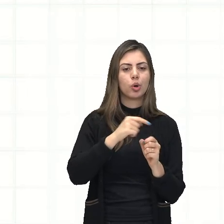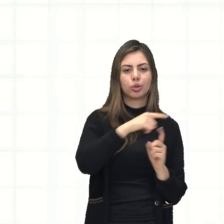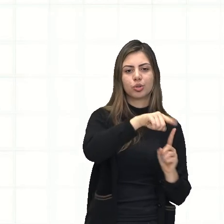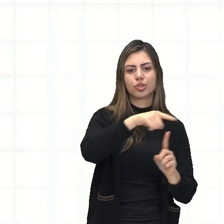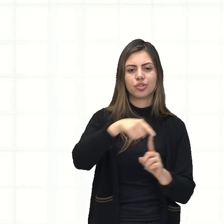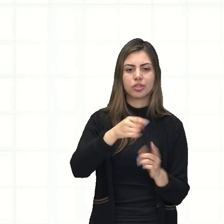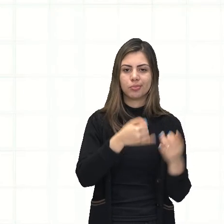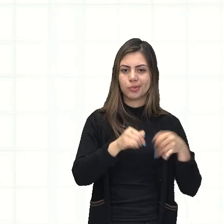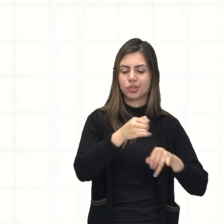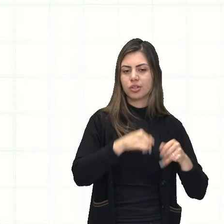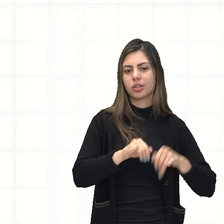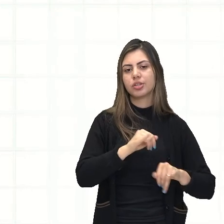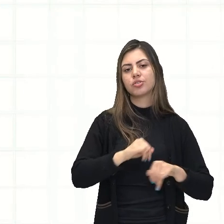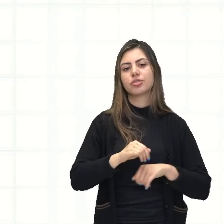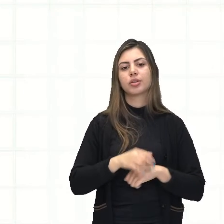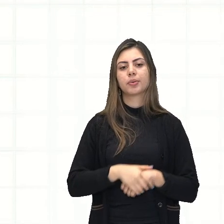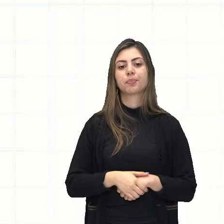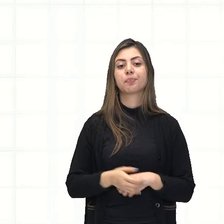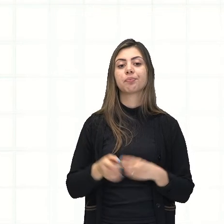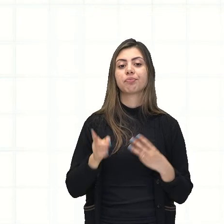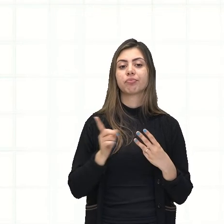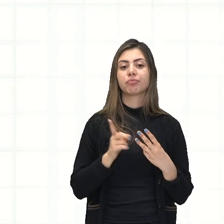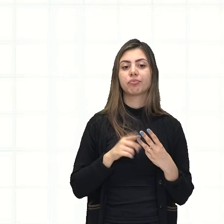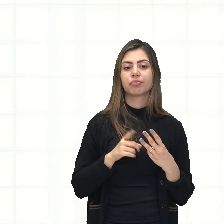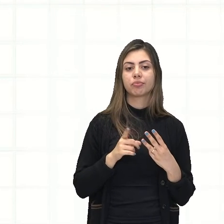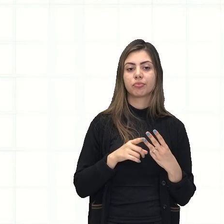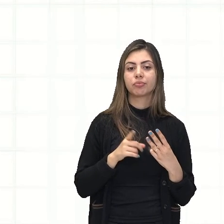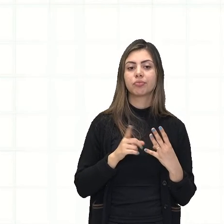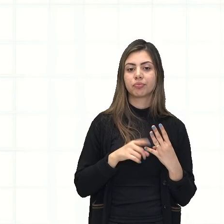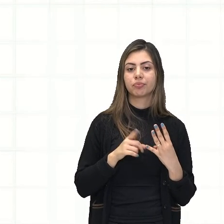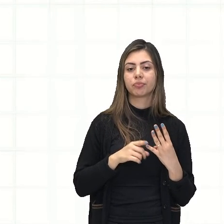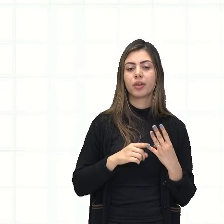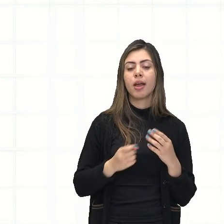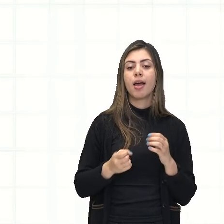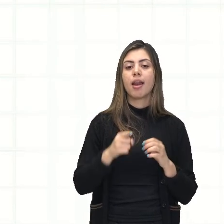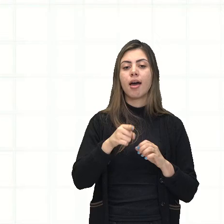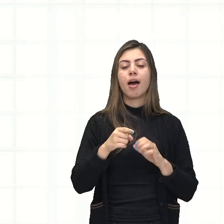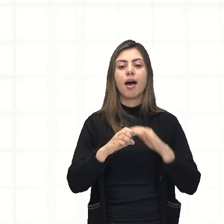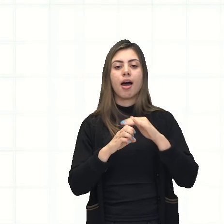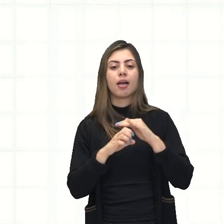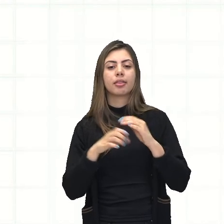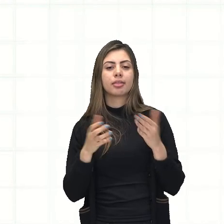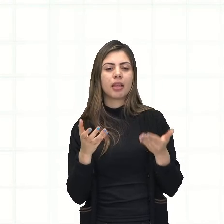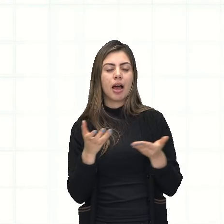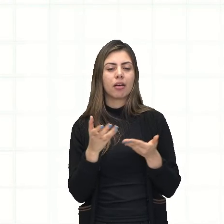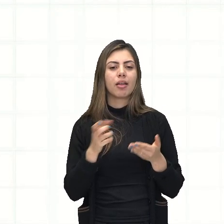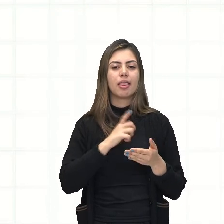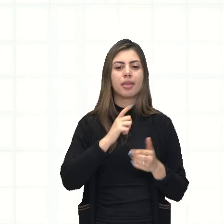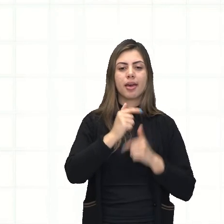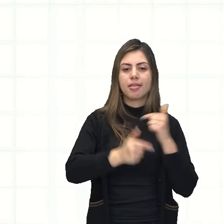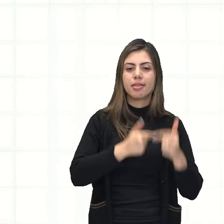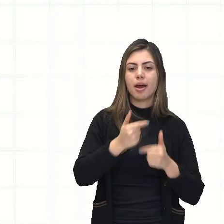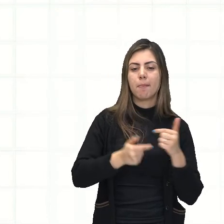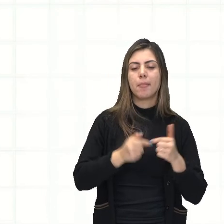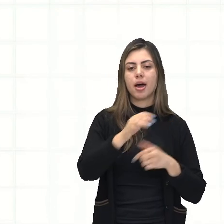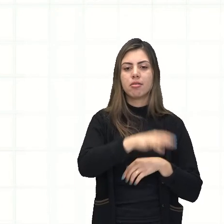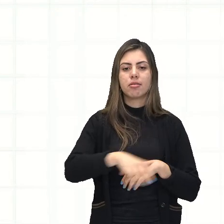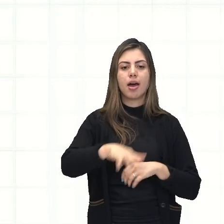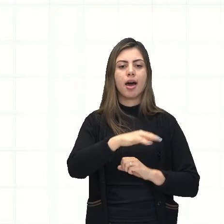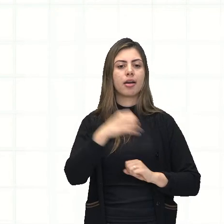energia alternativa. Criação de empregos na indústria de energia renovável, então isso é muito